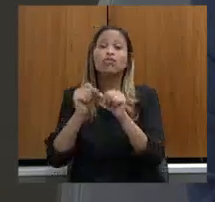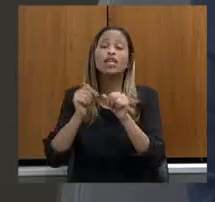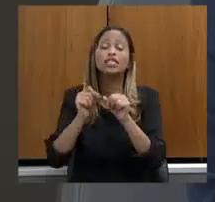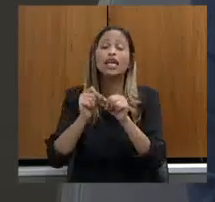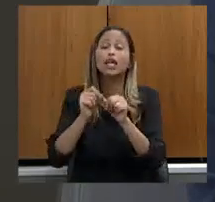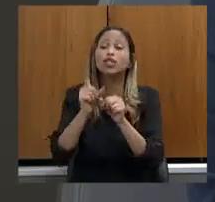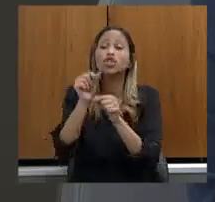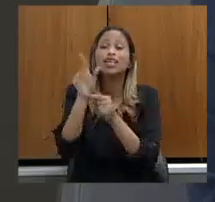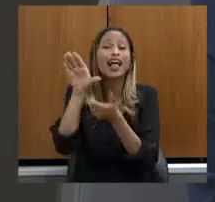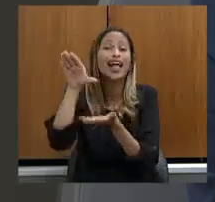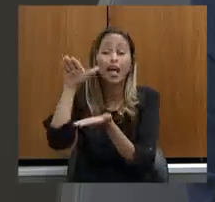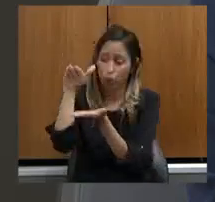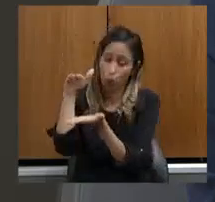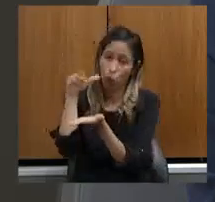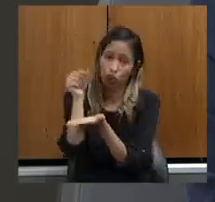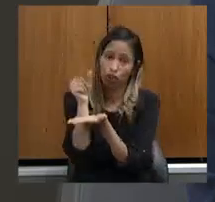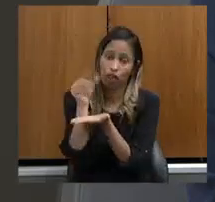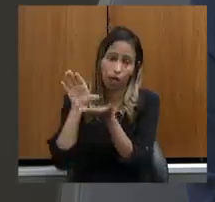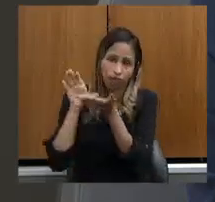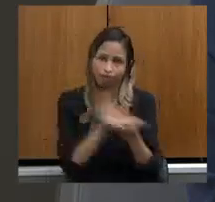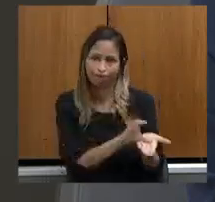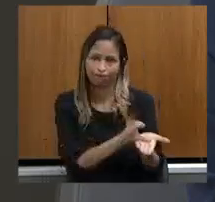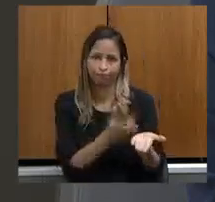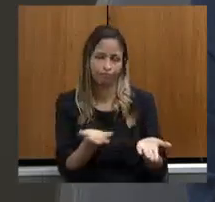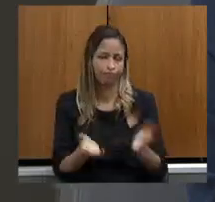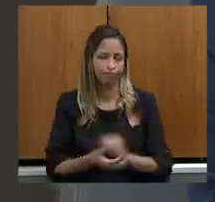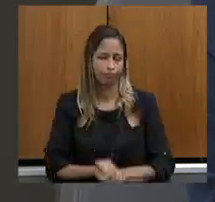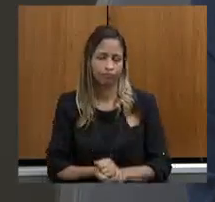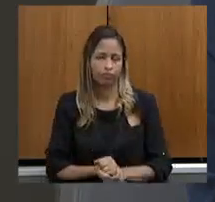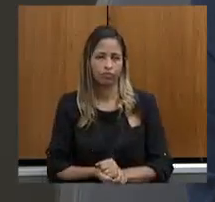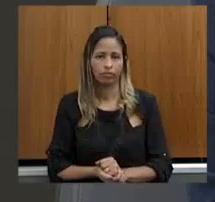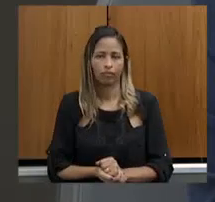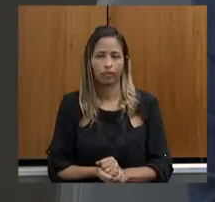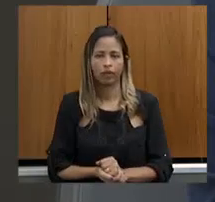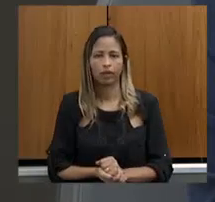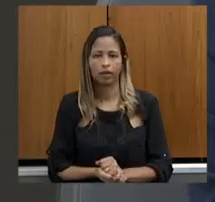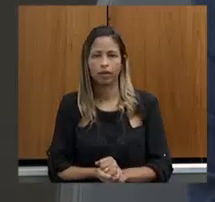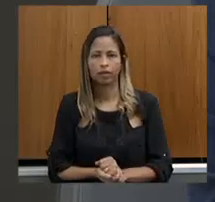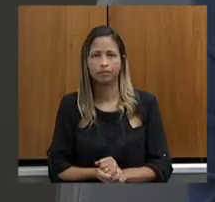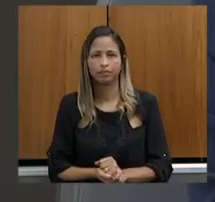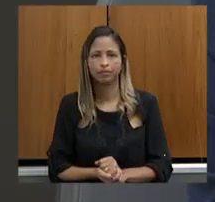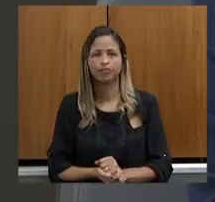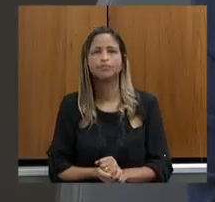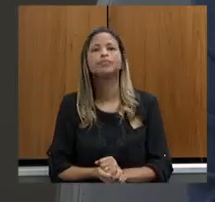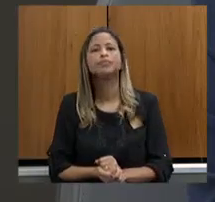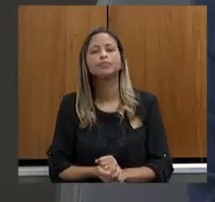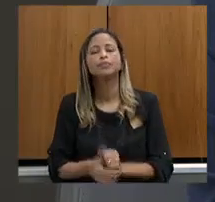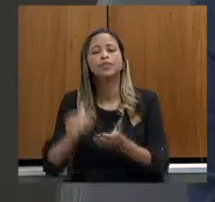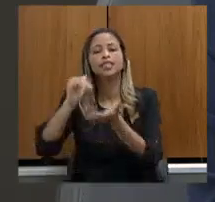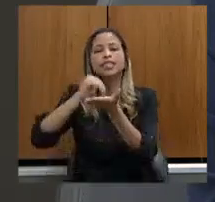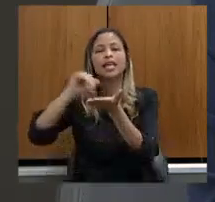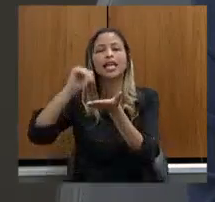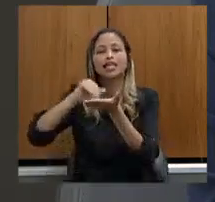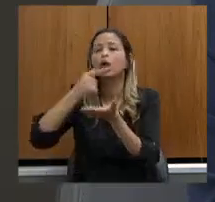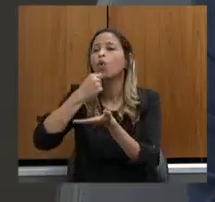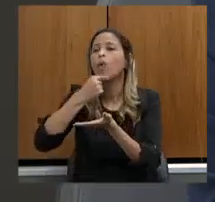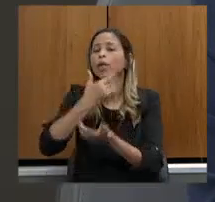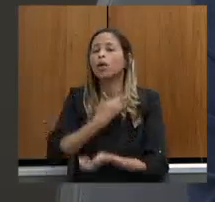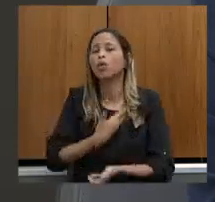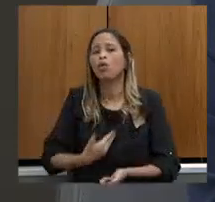2,5 bilhões de recursos do fundeb secretário de governo eu